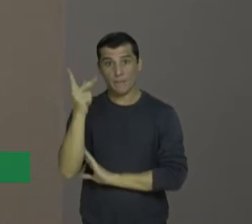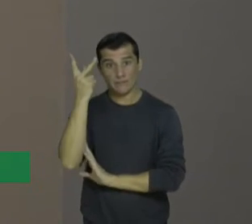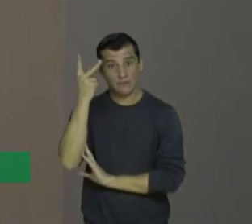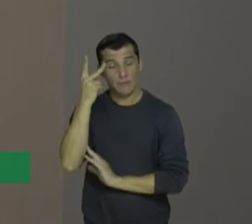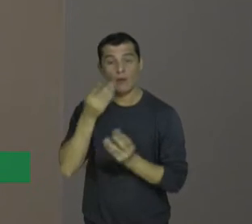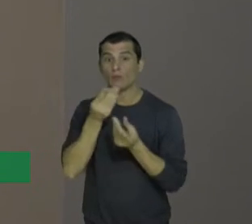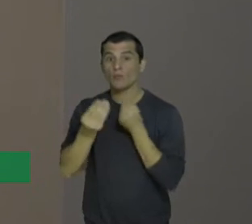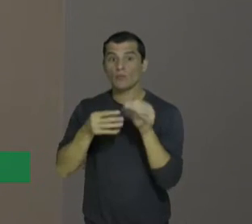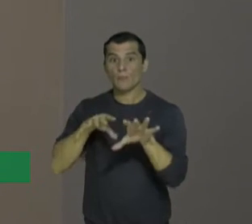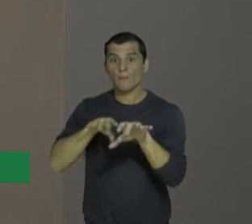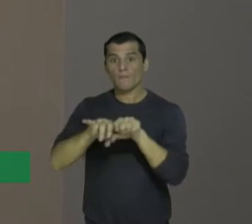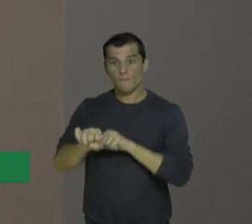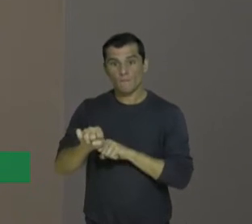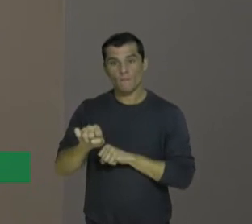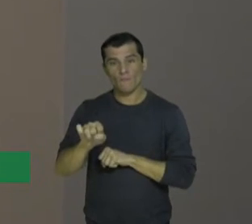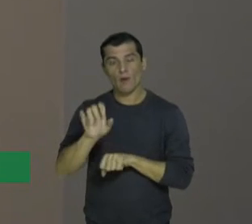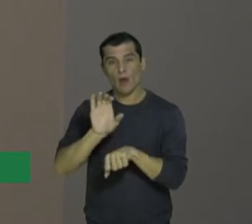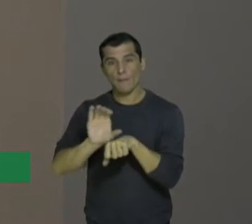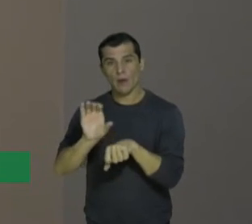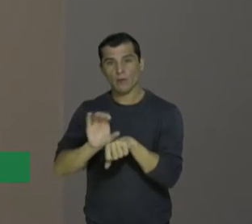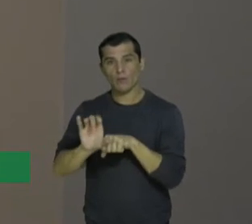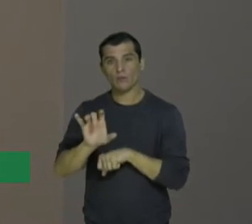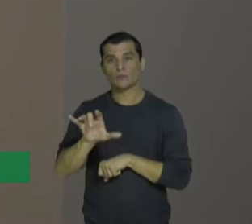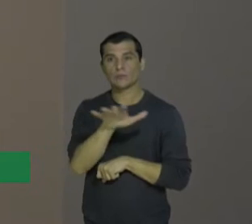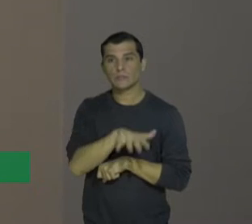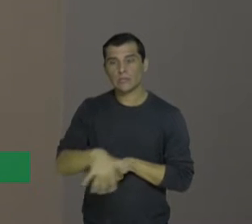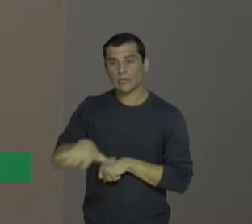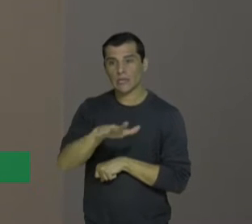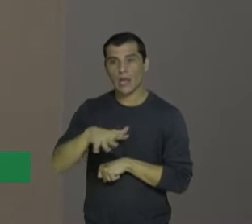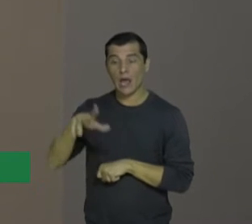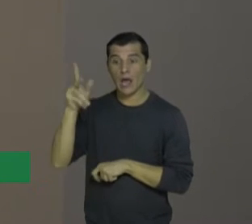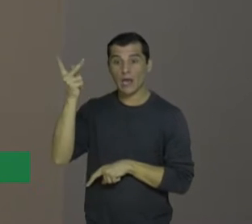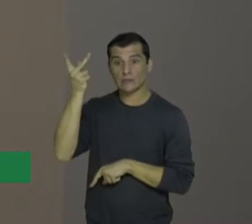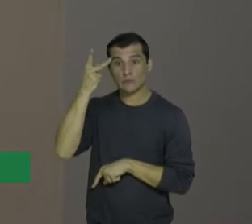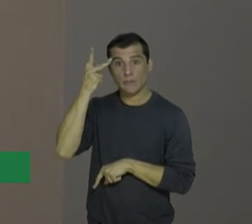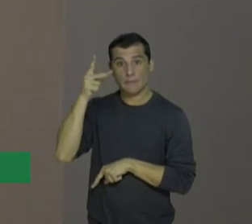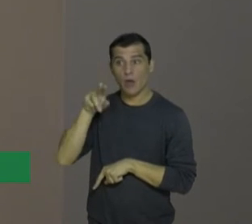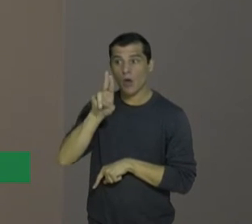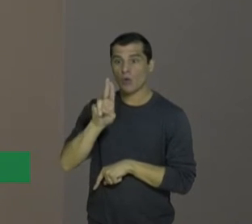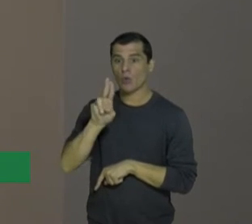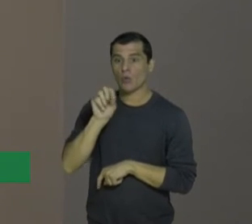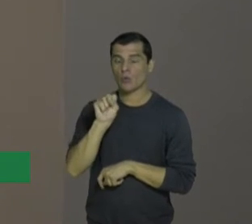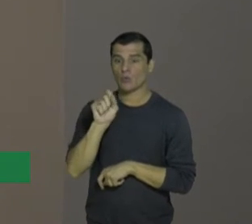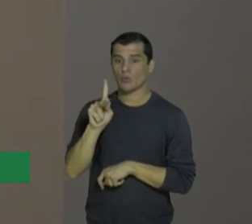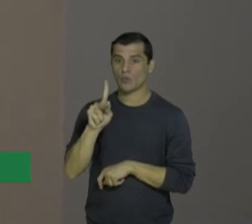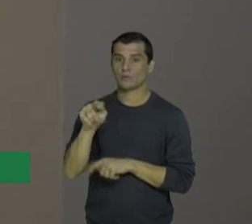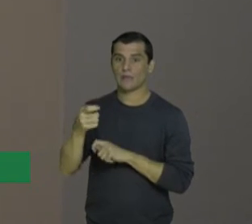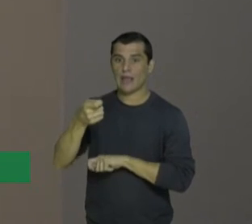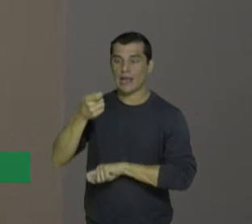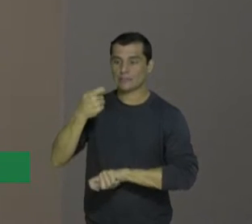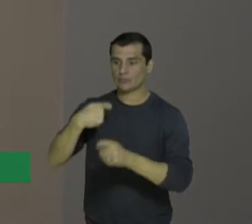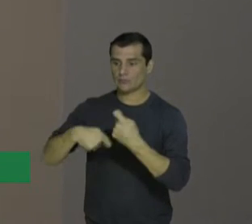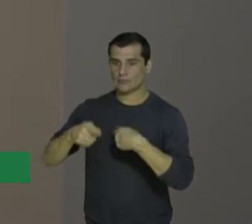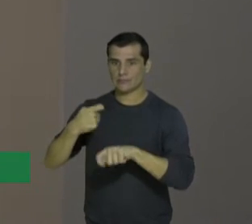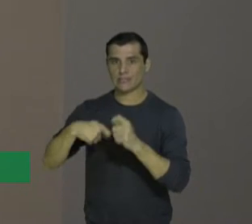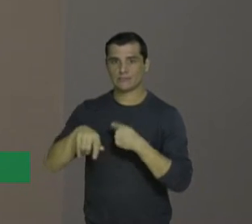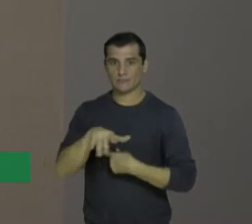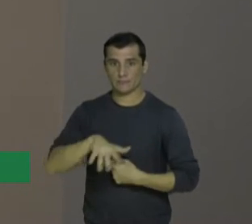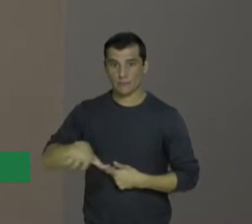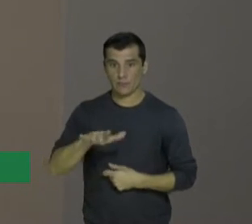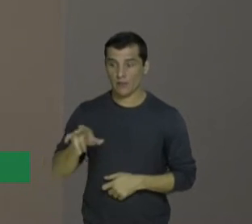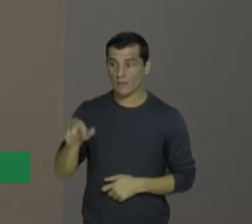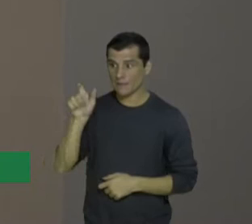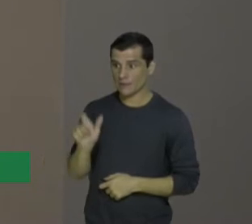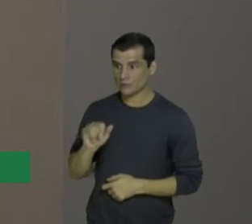de marcas da fundação Instituto administra da USP Juliano tem mais de 20 anos de experiência nas diversas áreas como